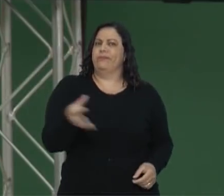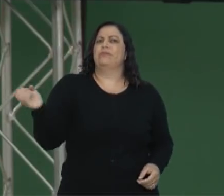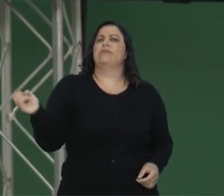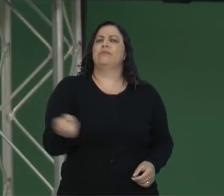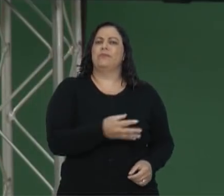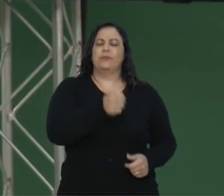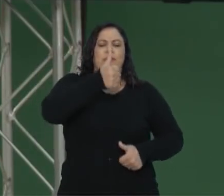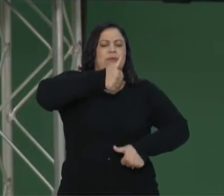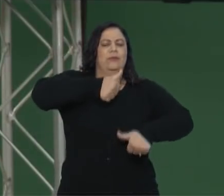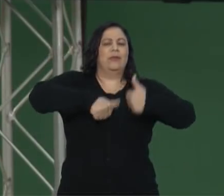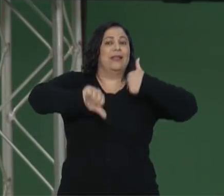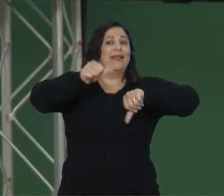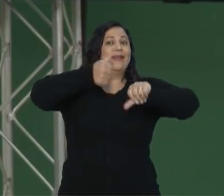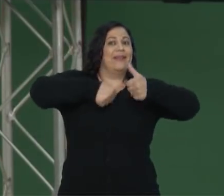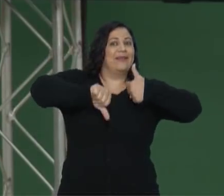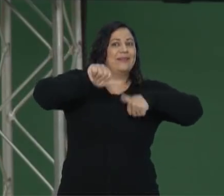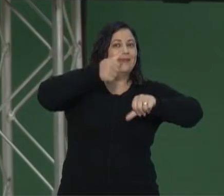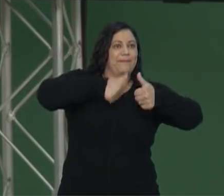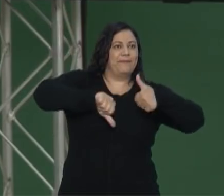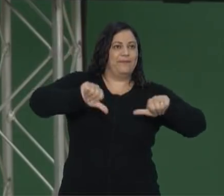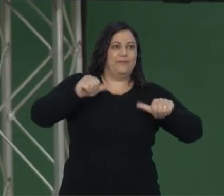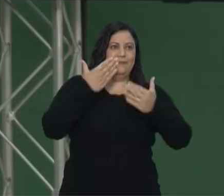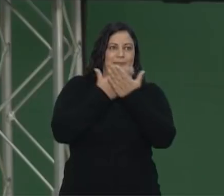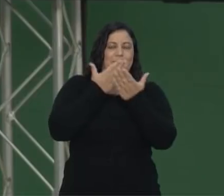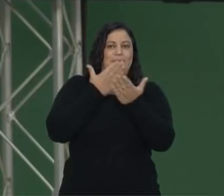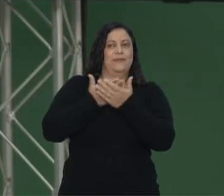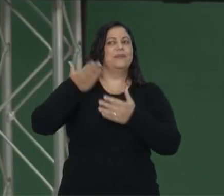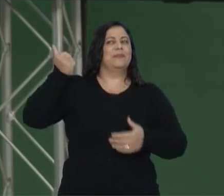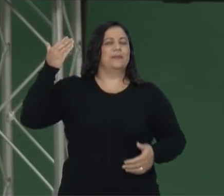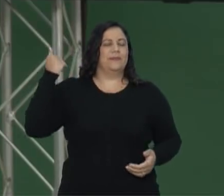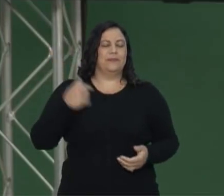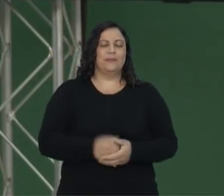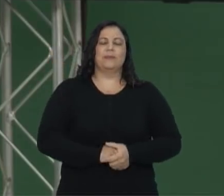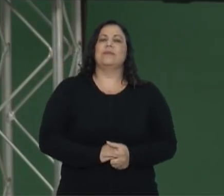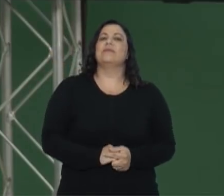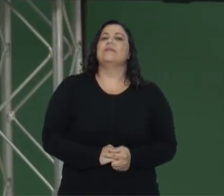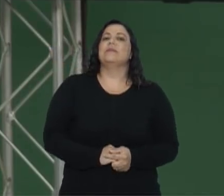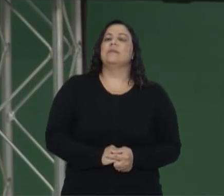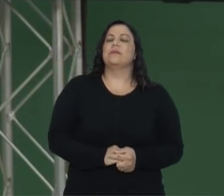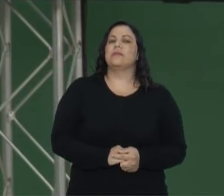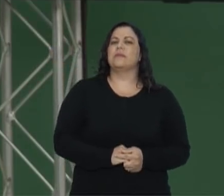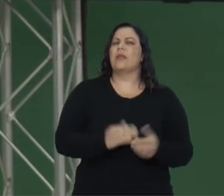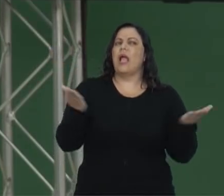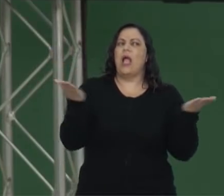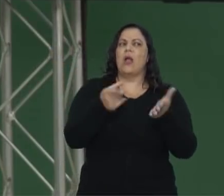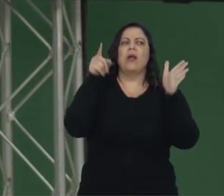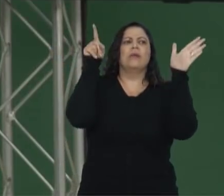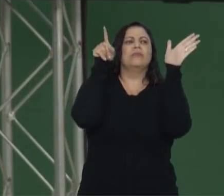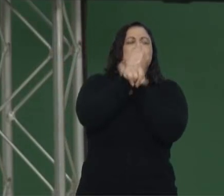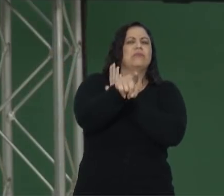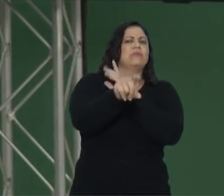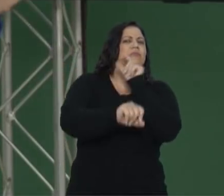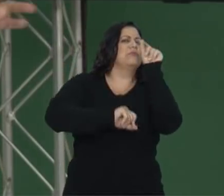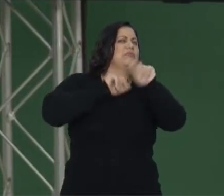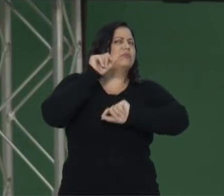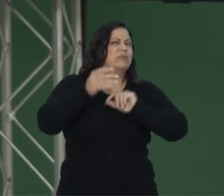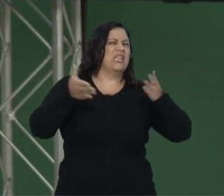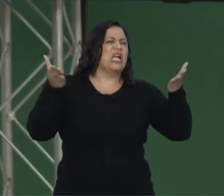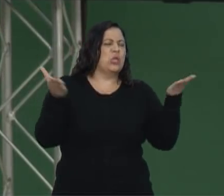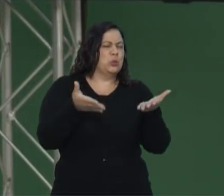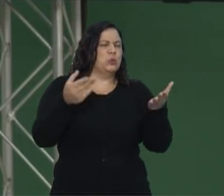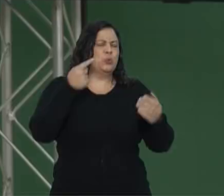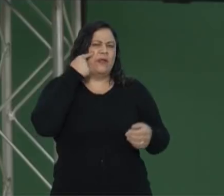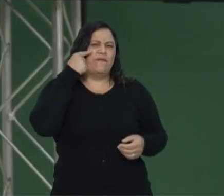química, como a gente aprendeu na aula anterior. Bom, agora eu vou lançar uma perguntinha para vocês. Será que vocês já viram